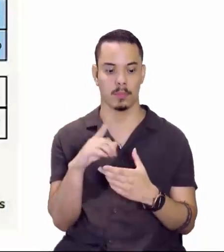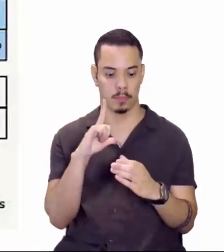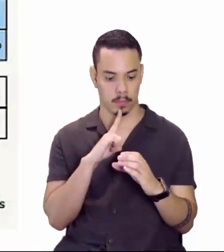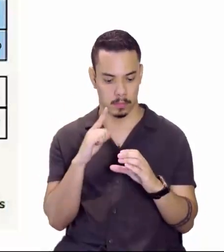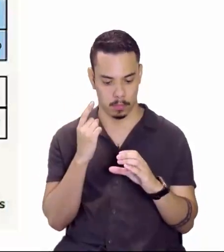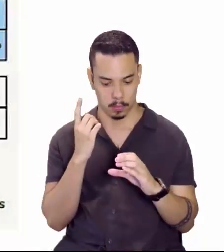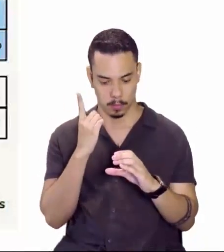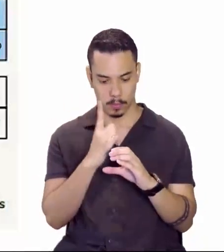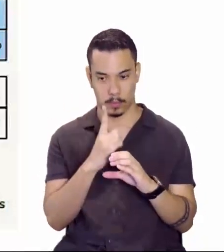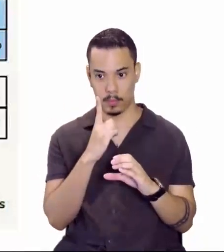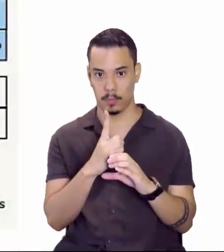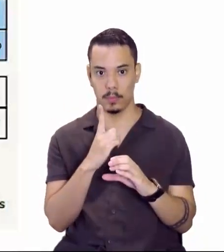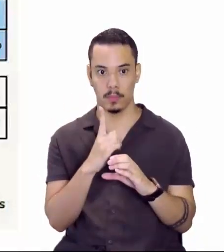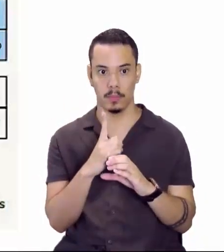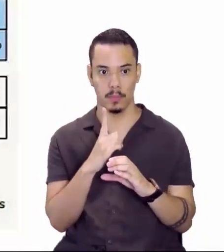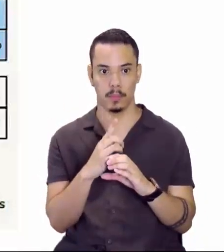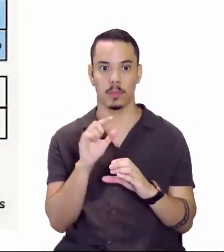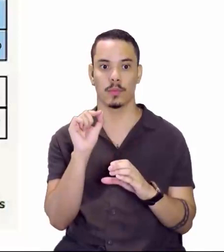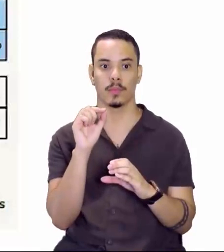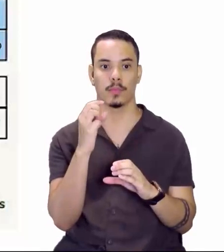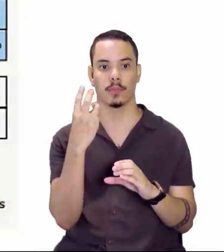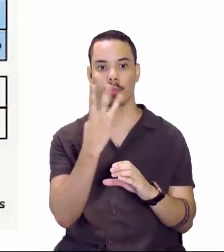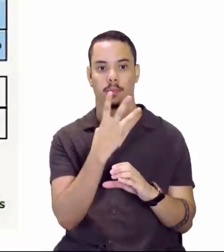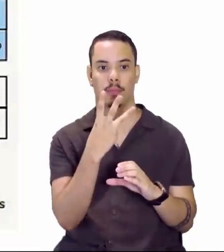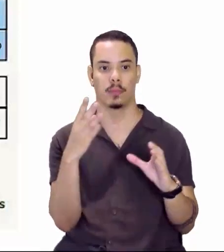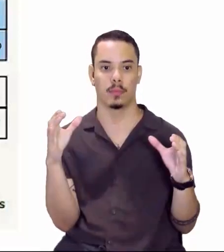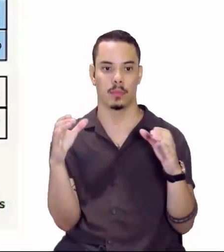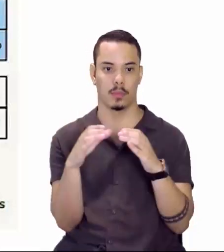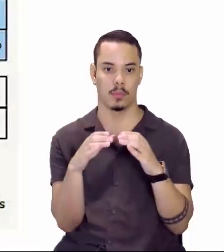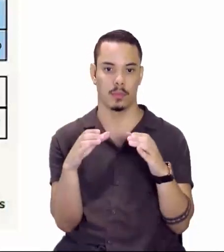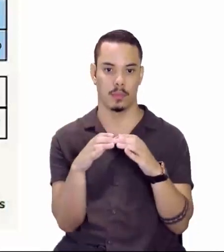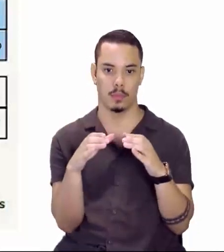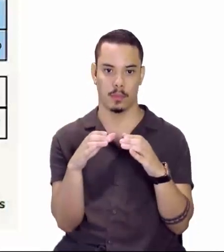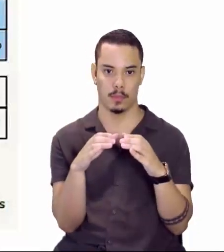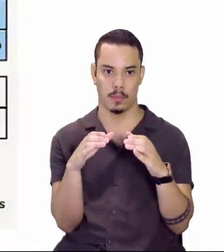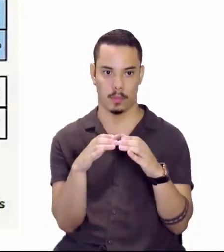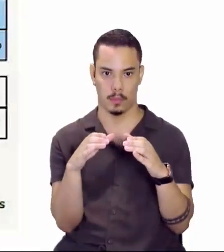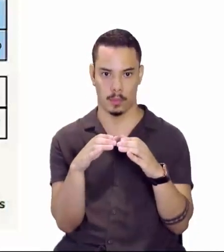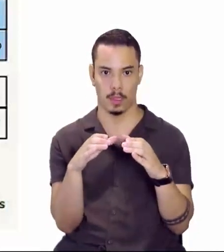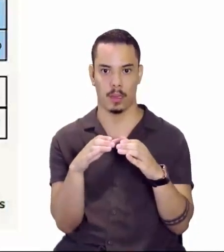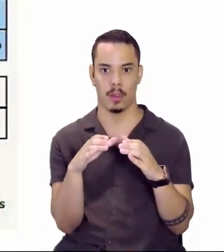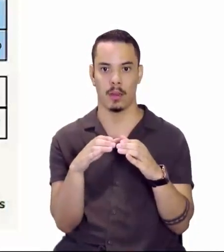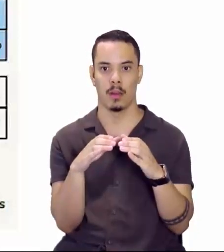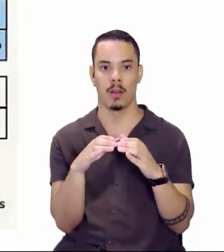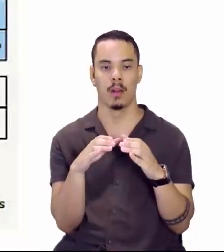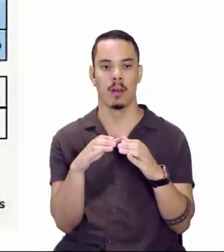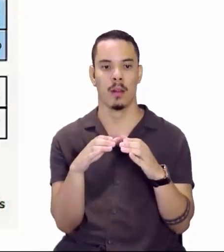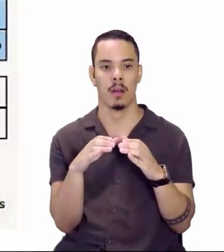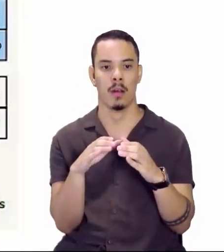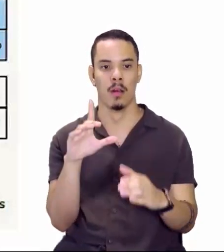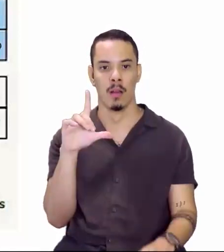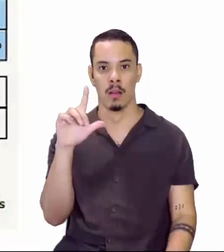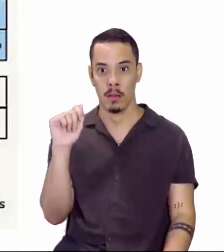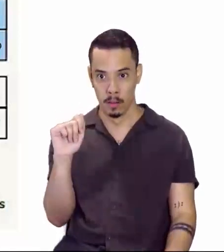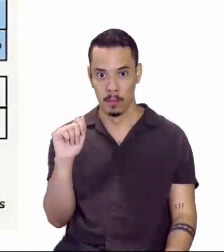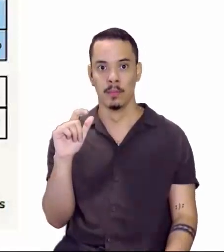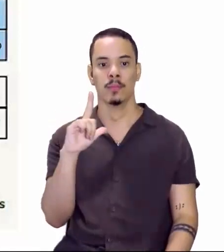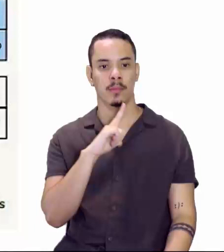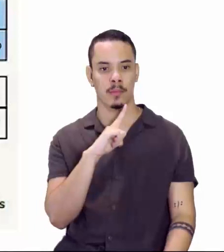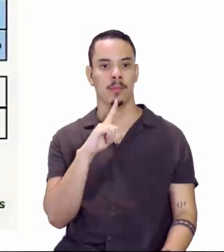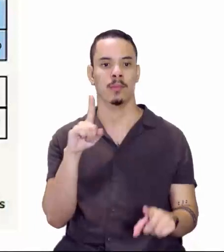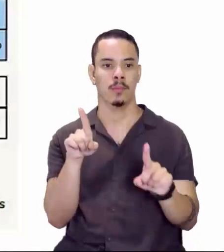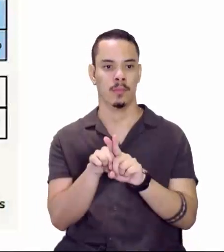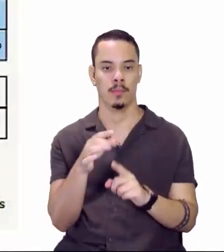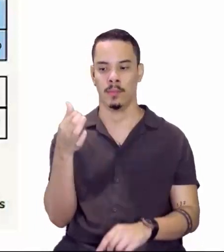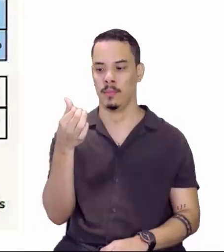localizam aqui, ó, do terceiro grupo, e os lantanídeos estão no